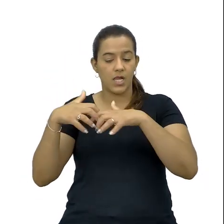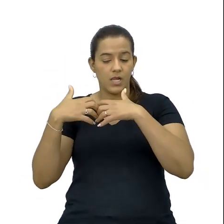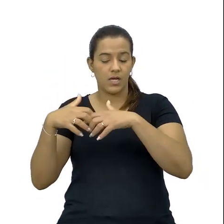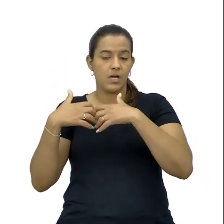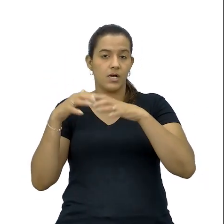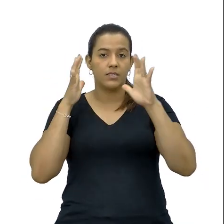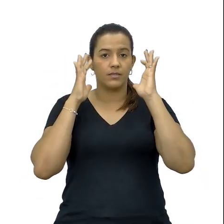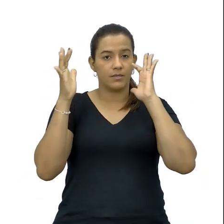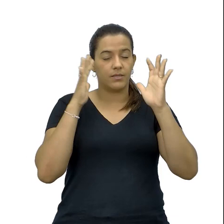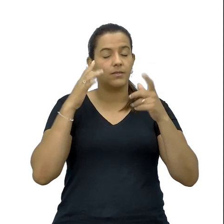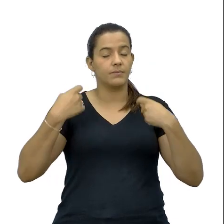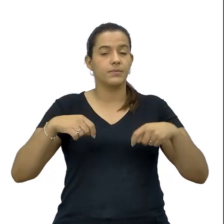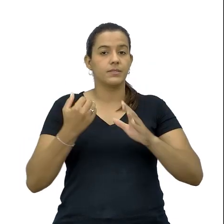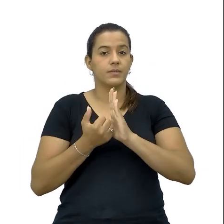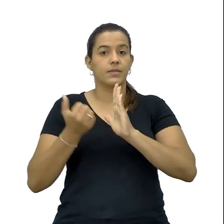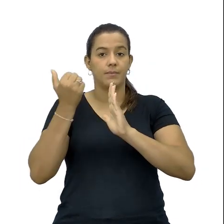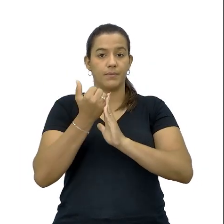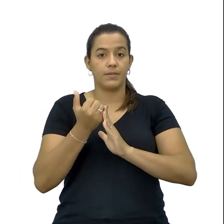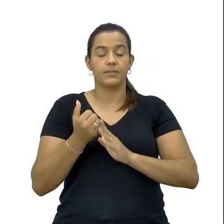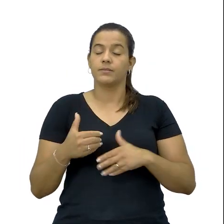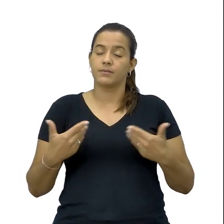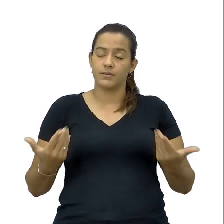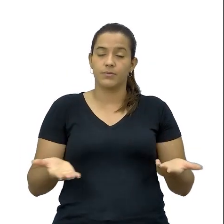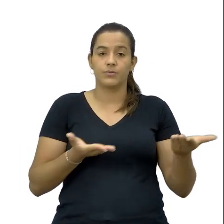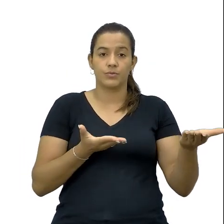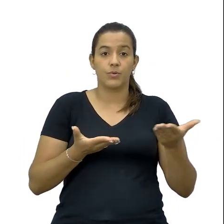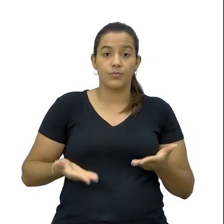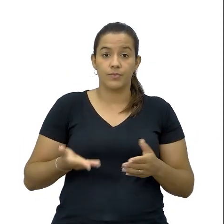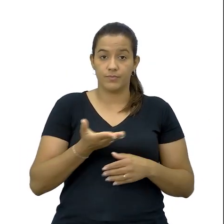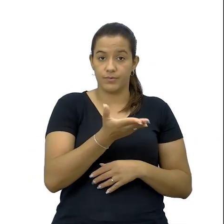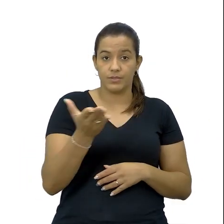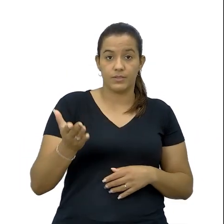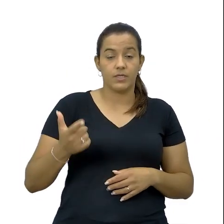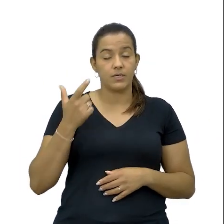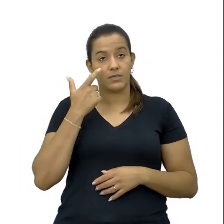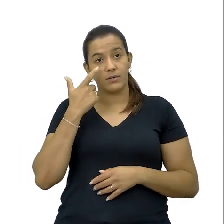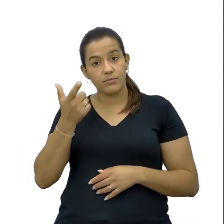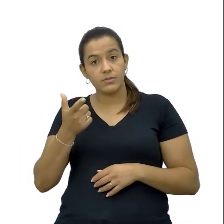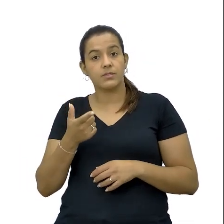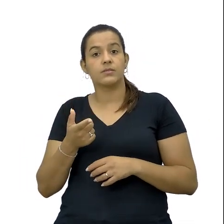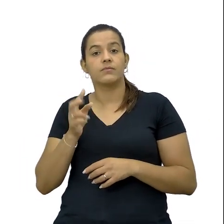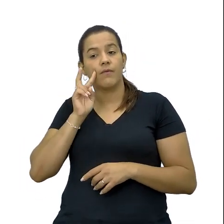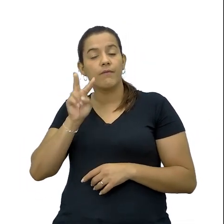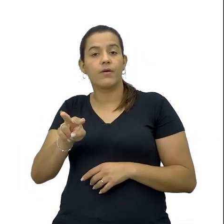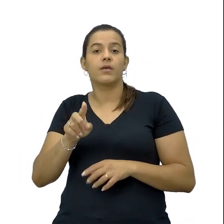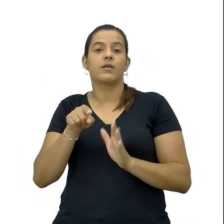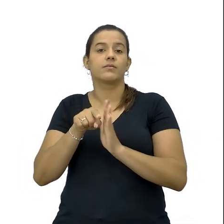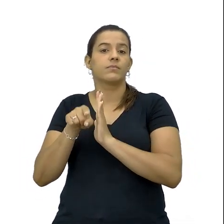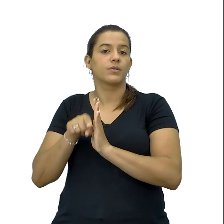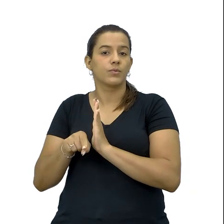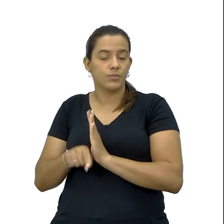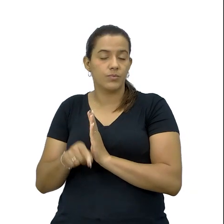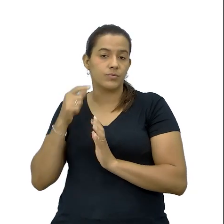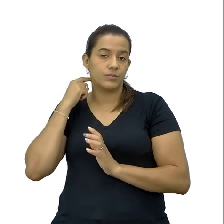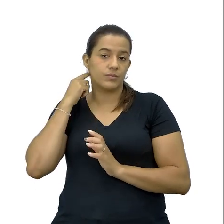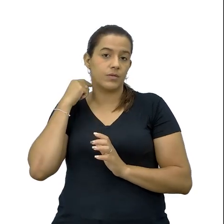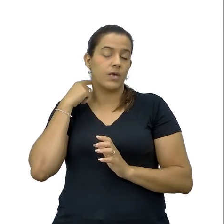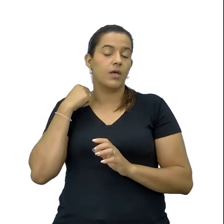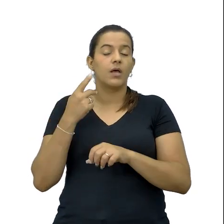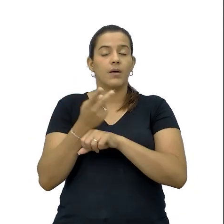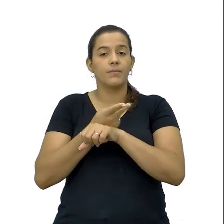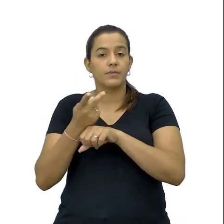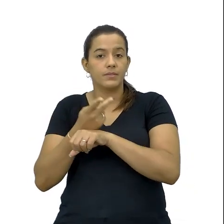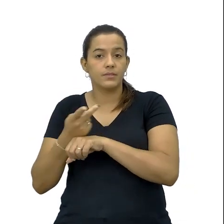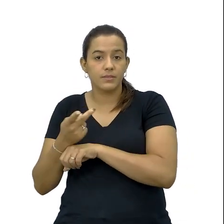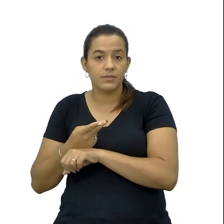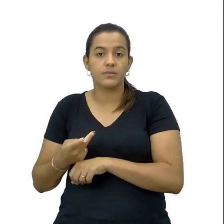complexo, menos complexo. Então, a gente convida vocês a buscarem essas questões na intranet